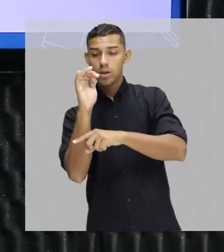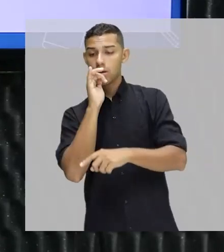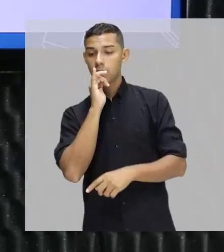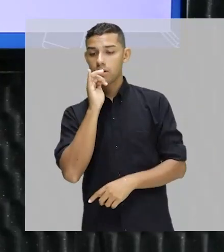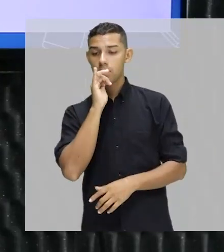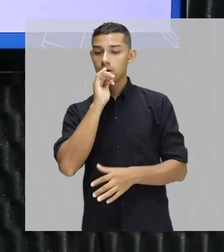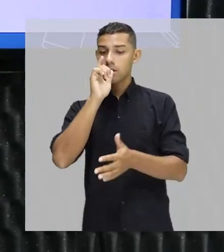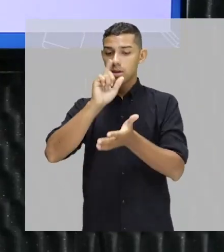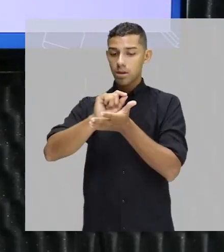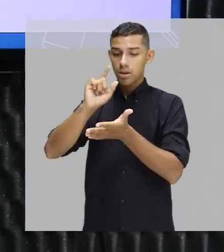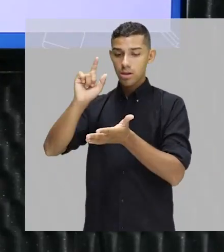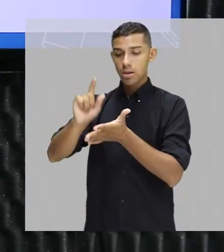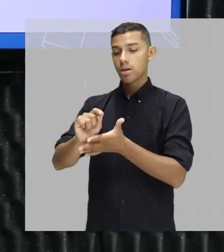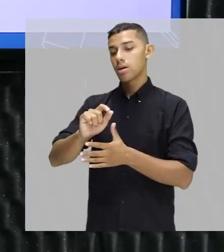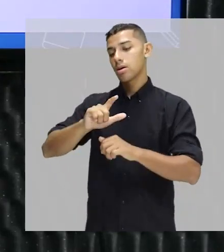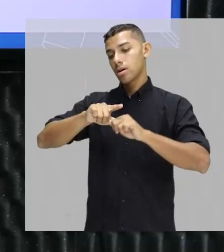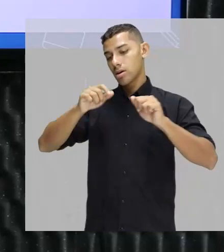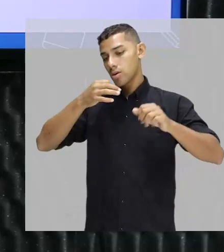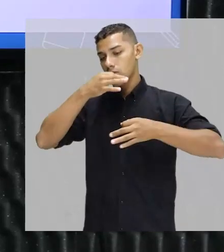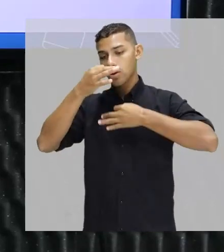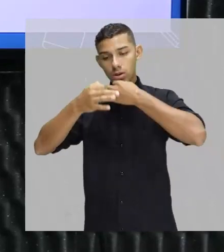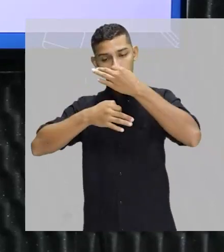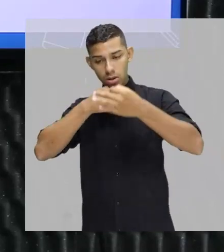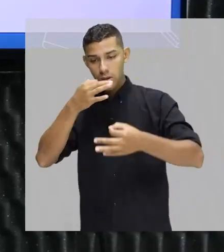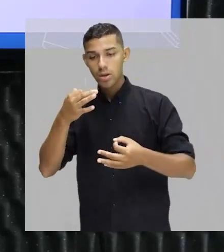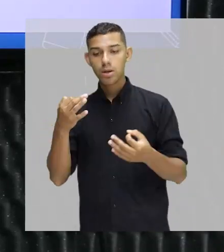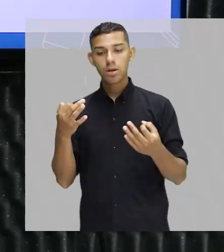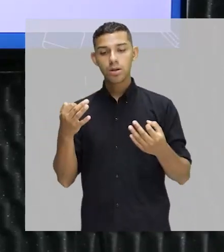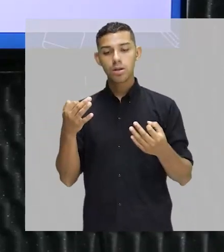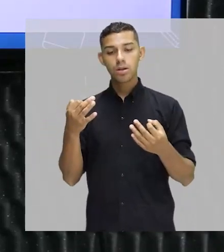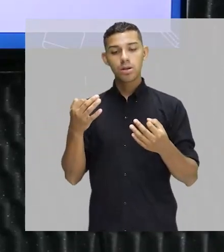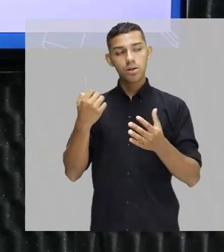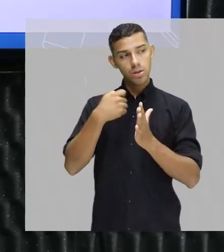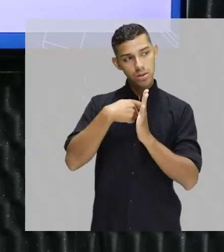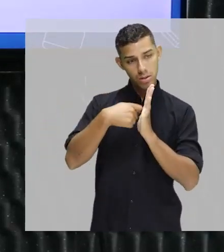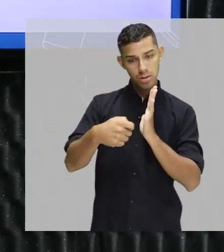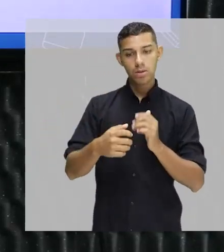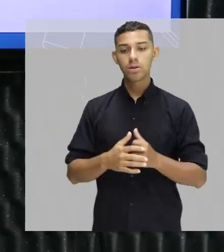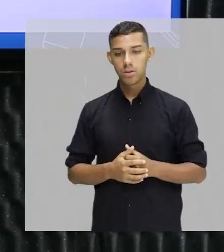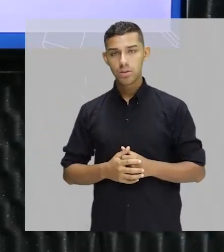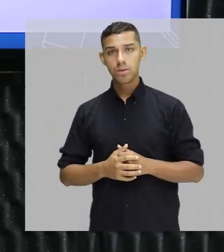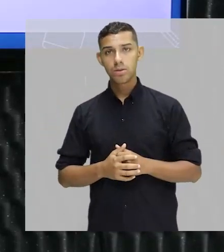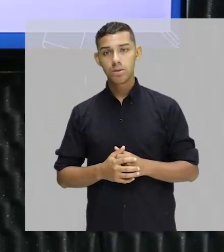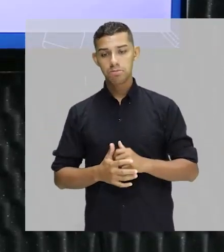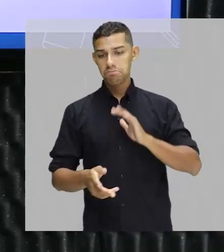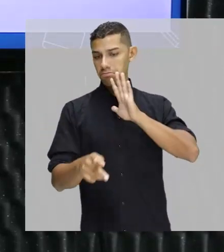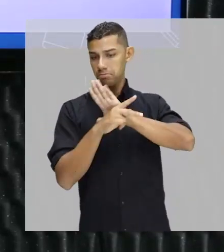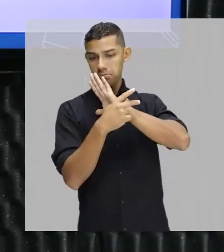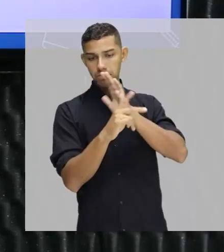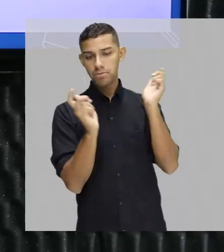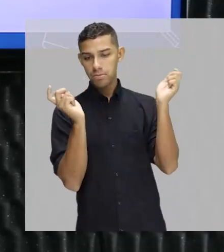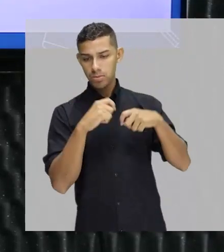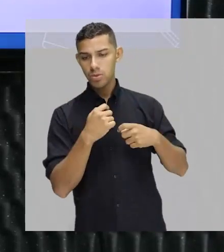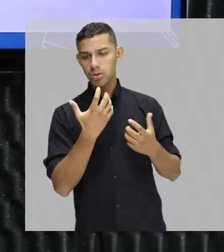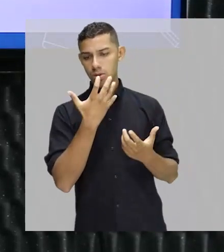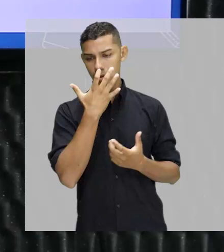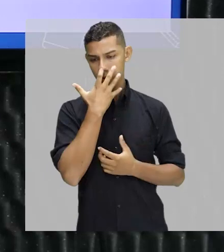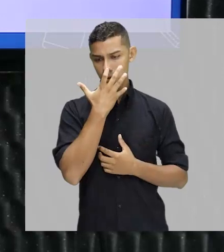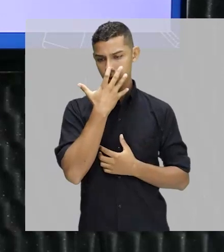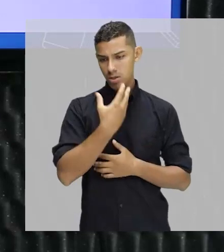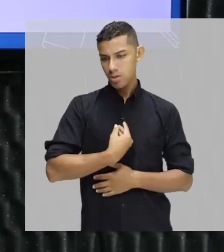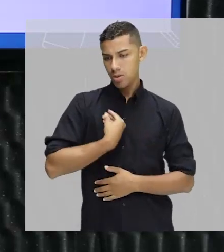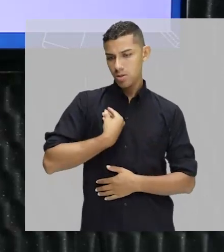meio a artigos de opinião, editoriais e cartas de leitores. Também não é por acaso que cada vez mais as charges